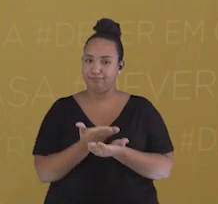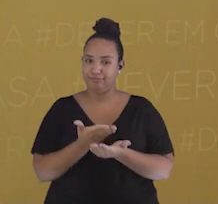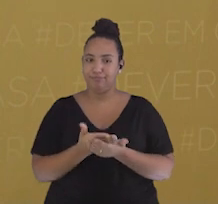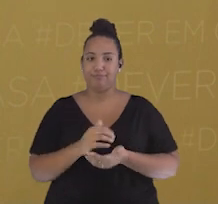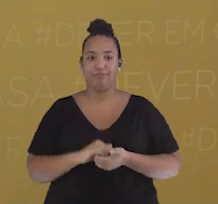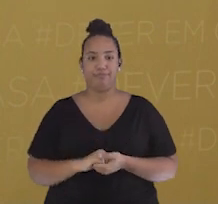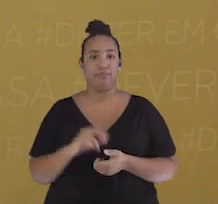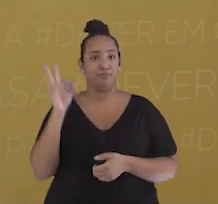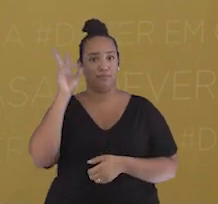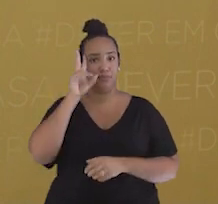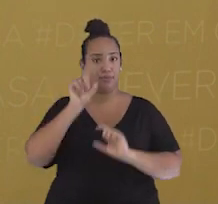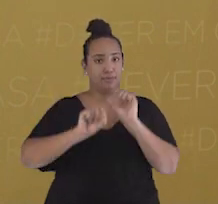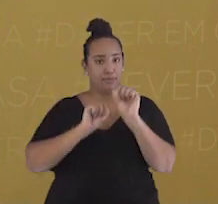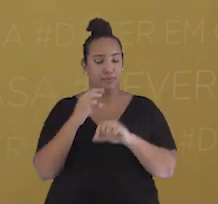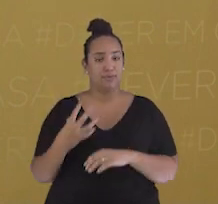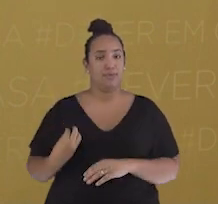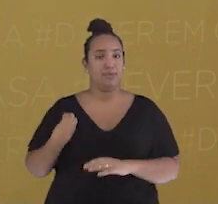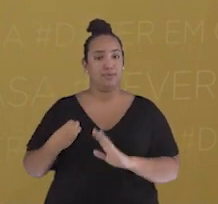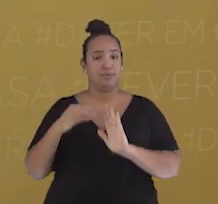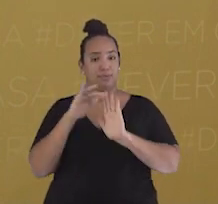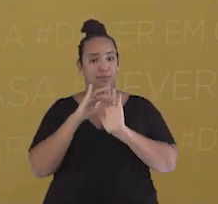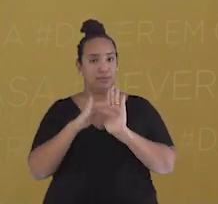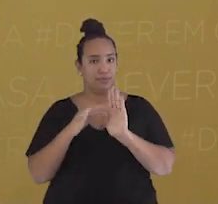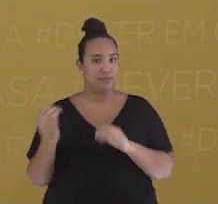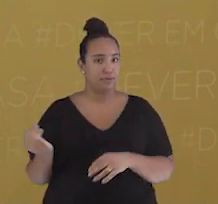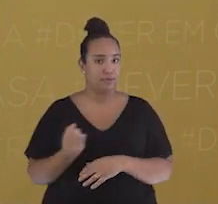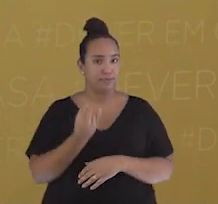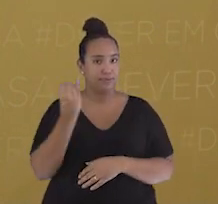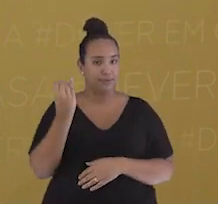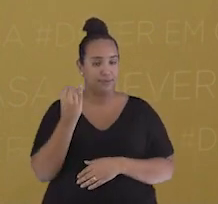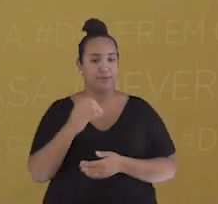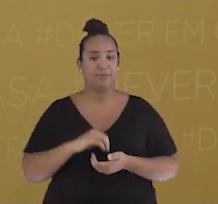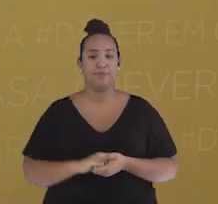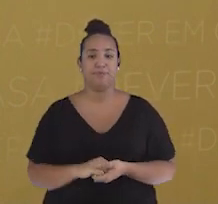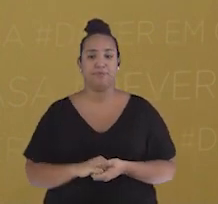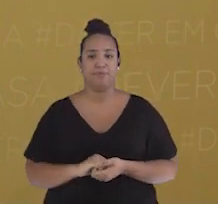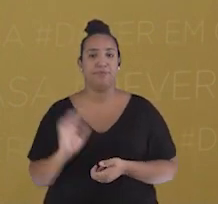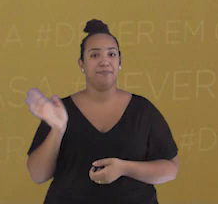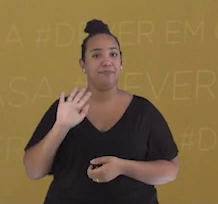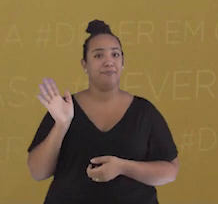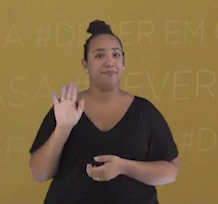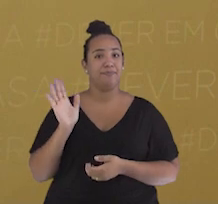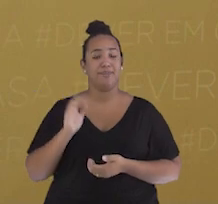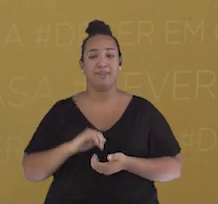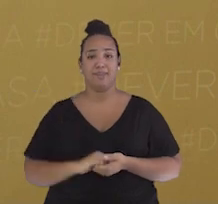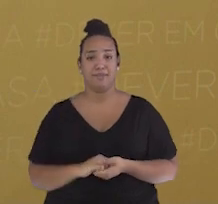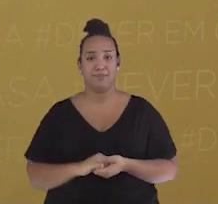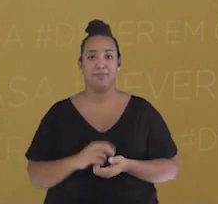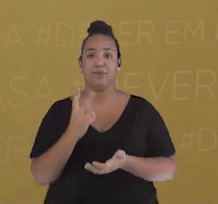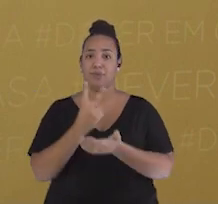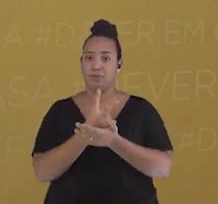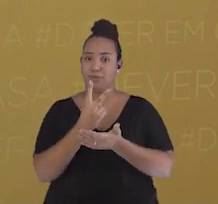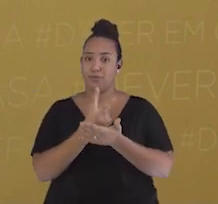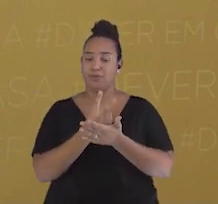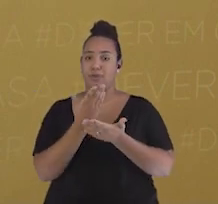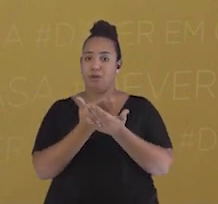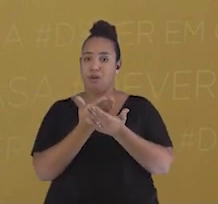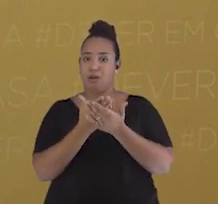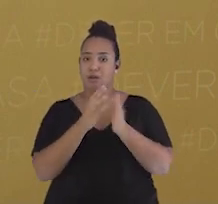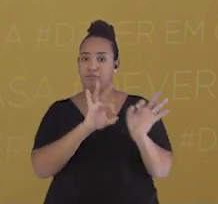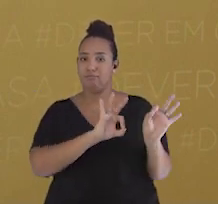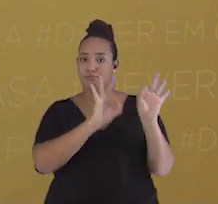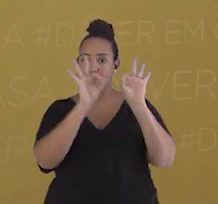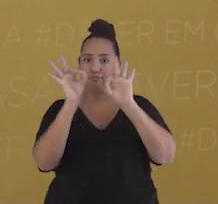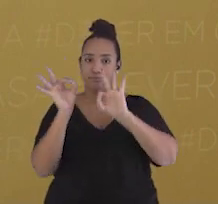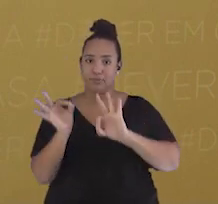aula. Lembre-se de assinar a lista de presença, que é muito importante para nós. Até mais, pessoal! Continuem assistindo